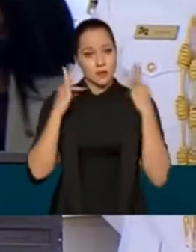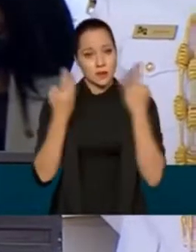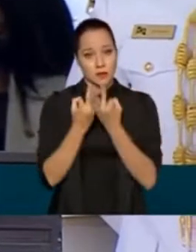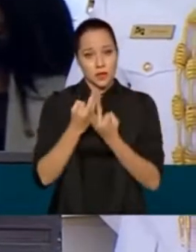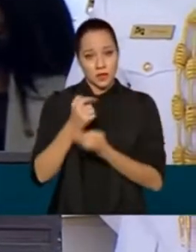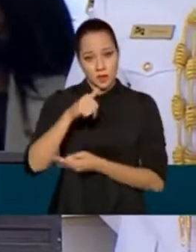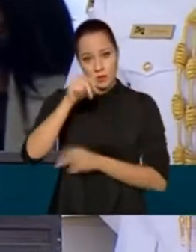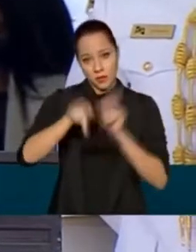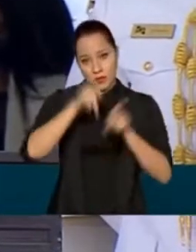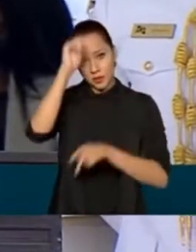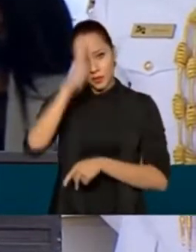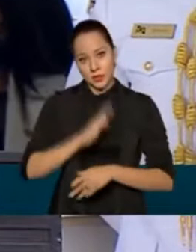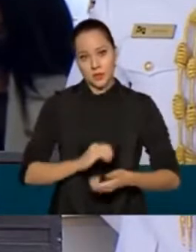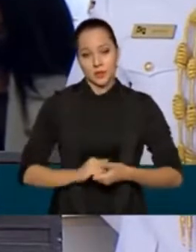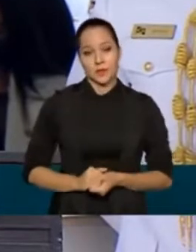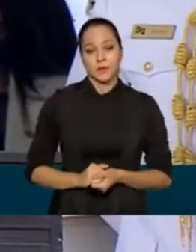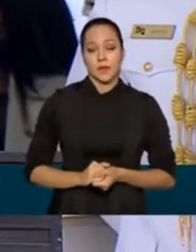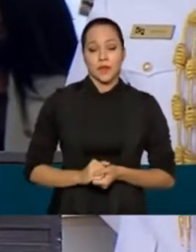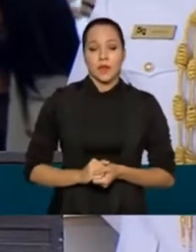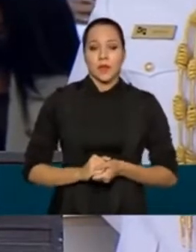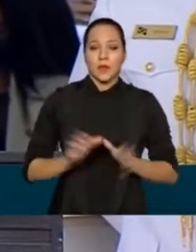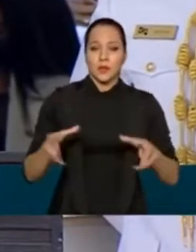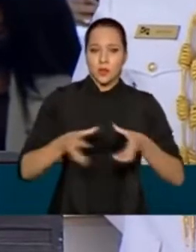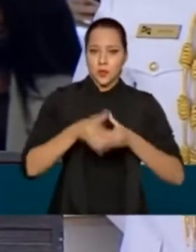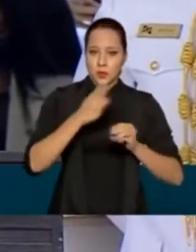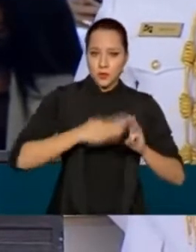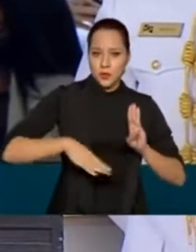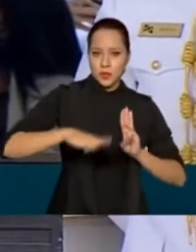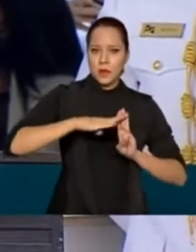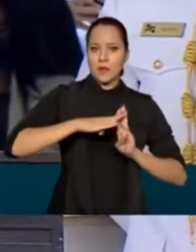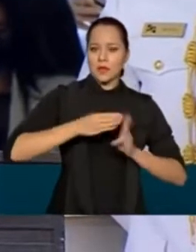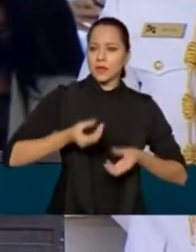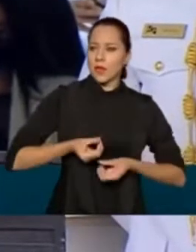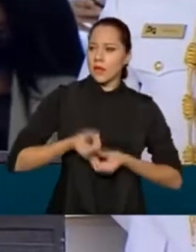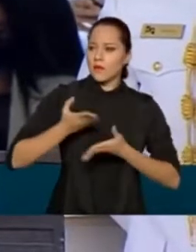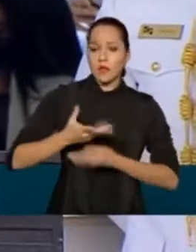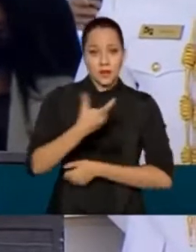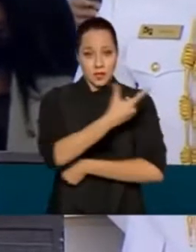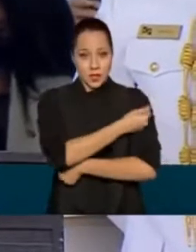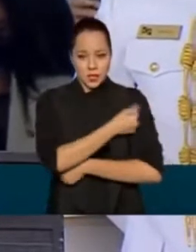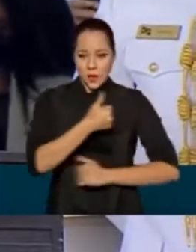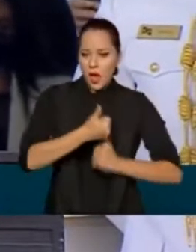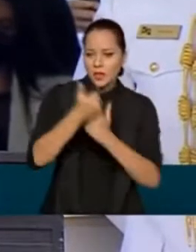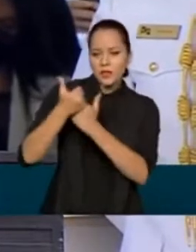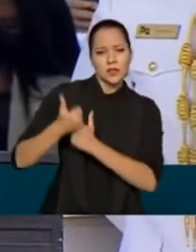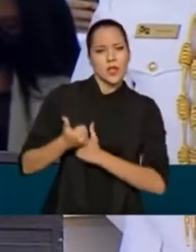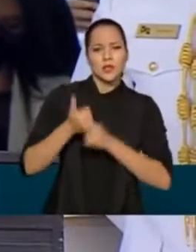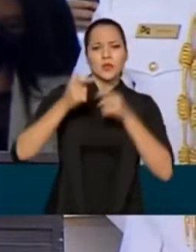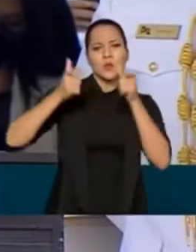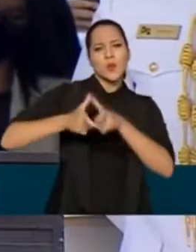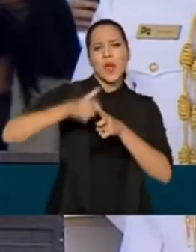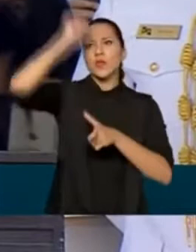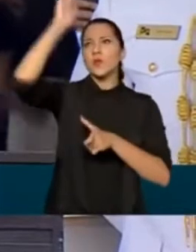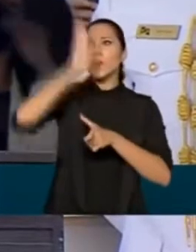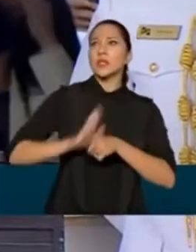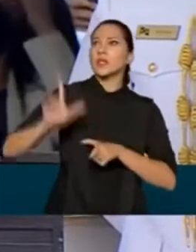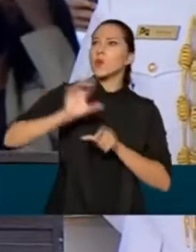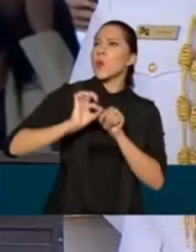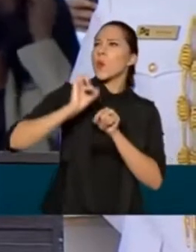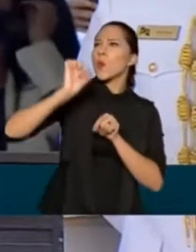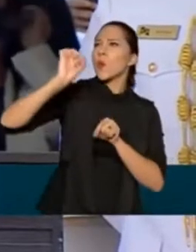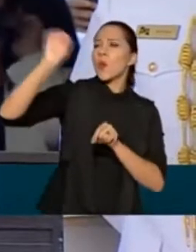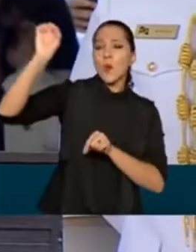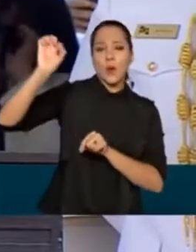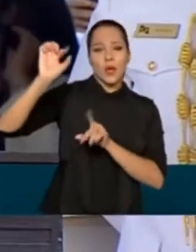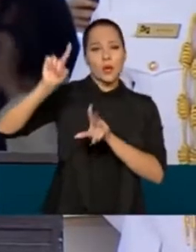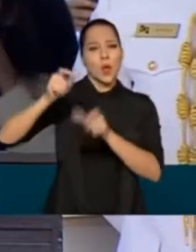brasileiras. Nossas Forças Armadas têm levado vacinação e assistência aos rincões mais longínquos de nosso Estado,